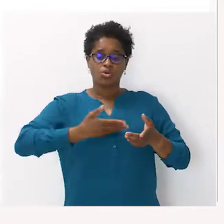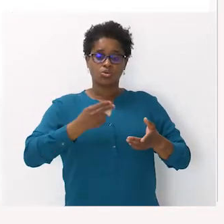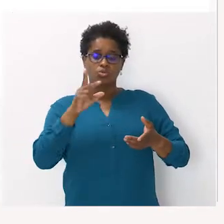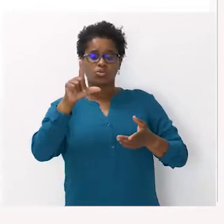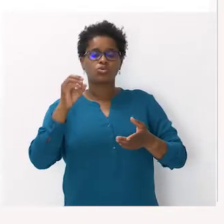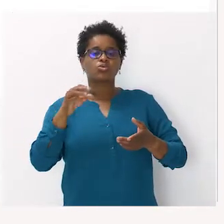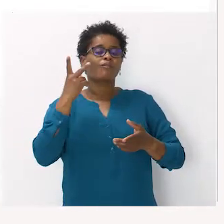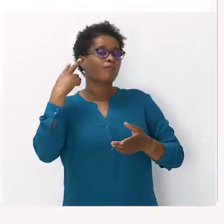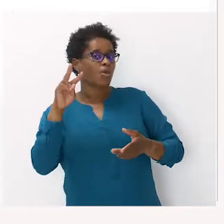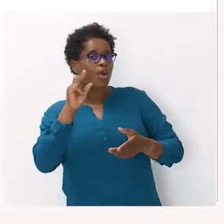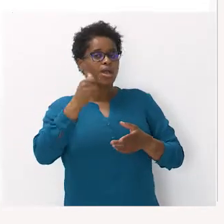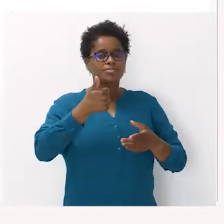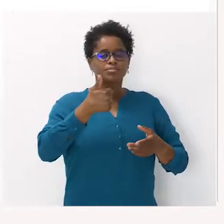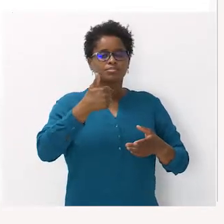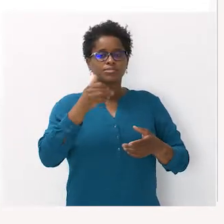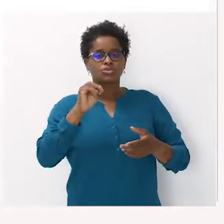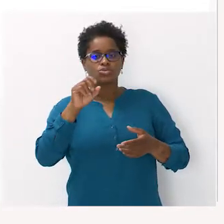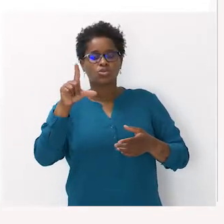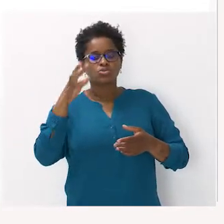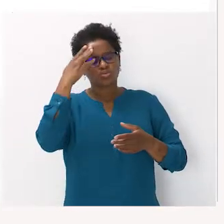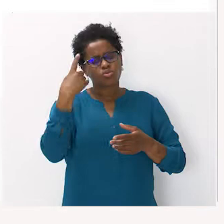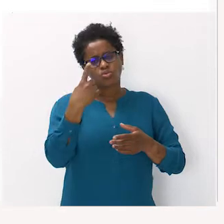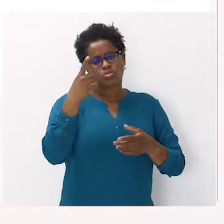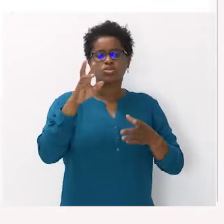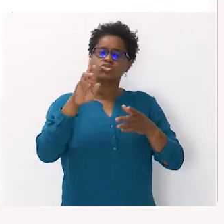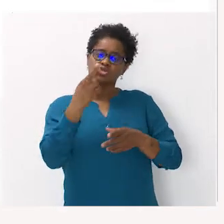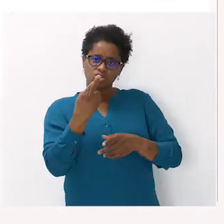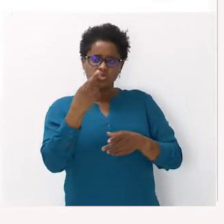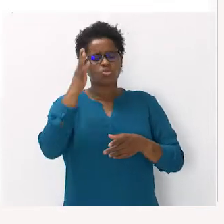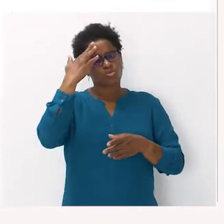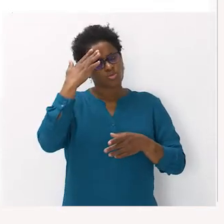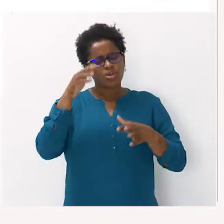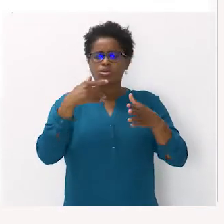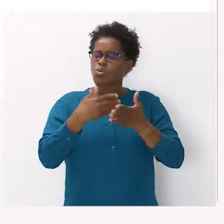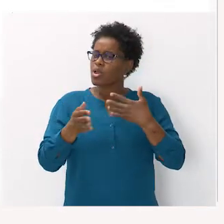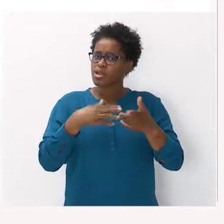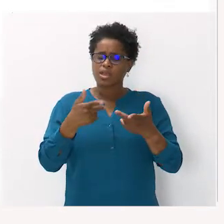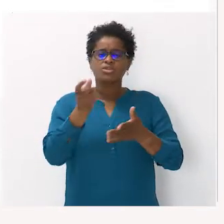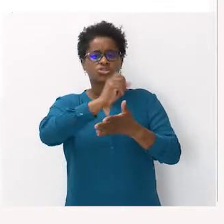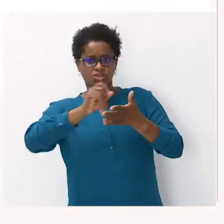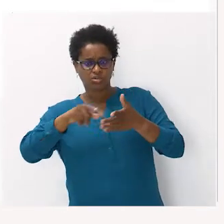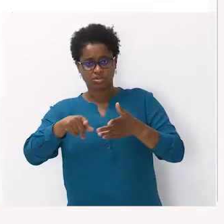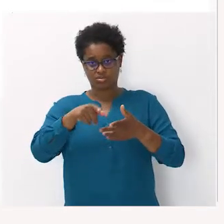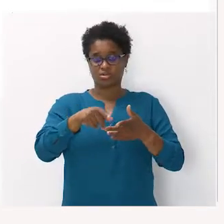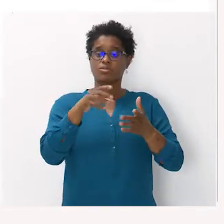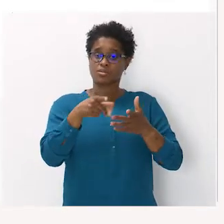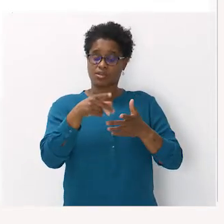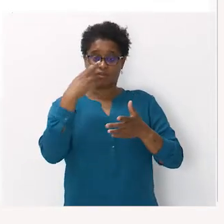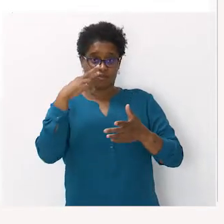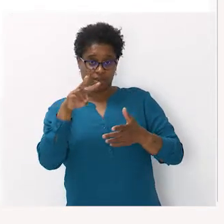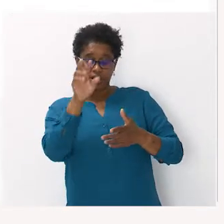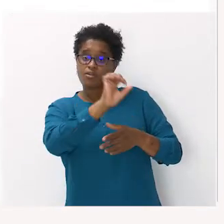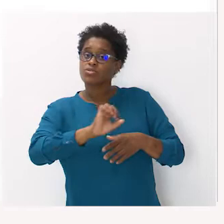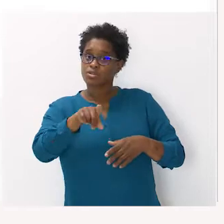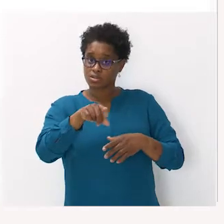número x, ou seja, um número inteiro qualquer, é representado por esta notação, como vocês